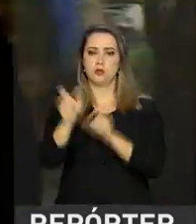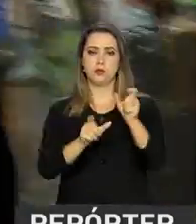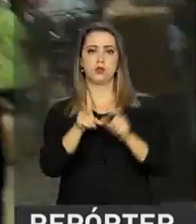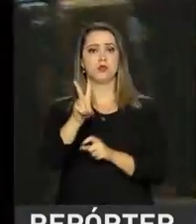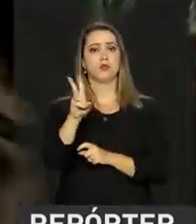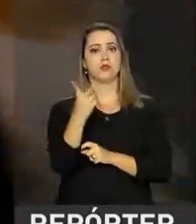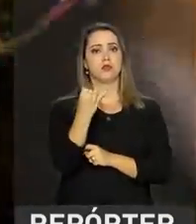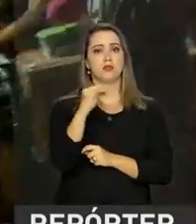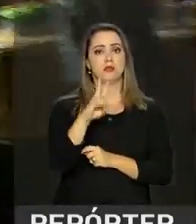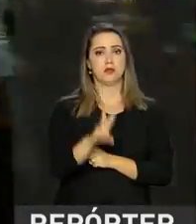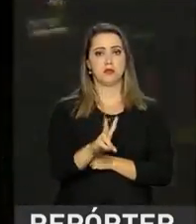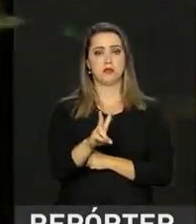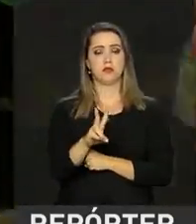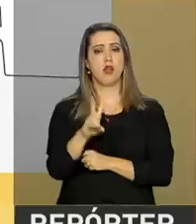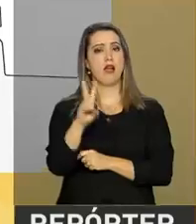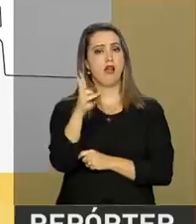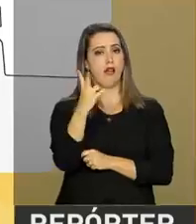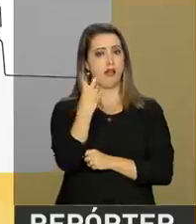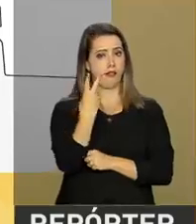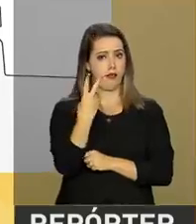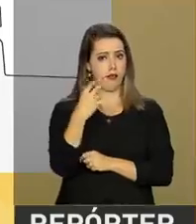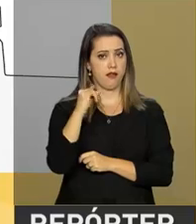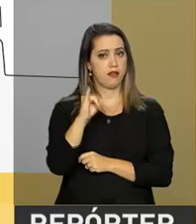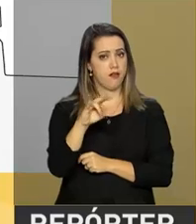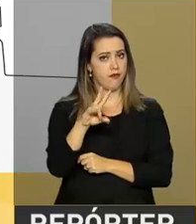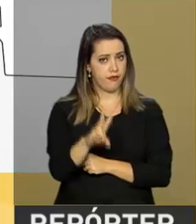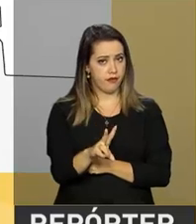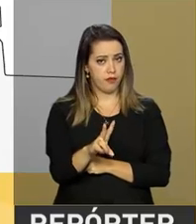HIV. No país, nós